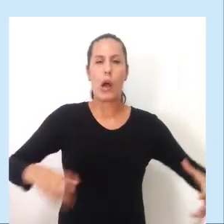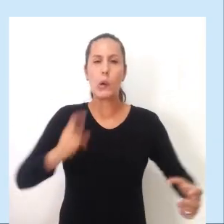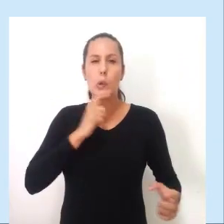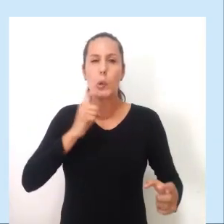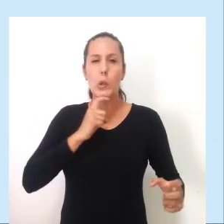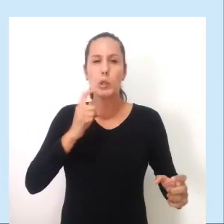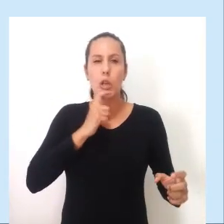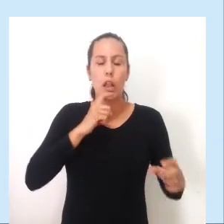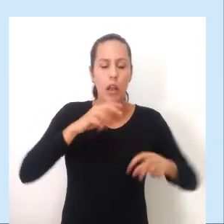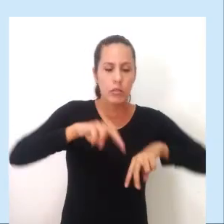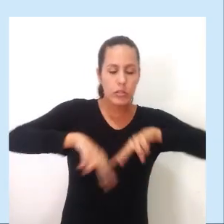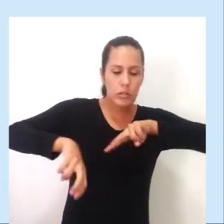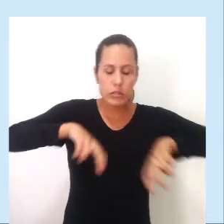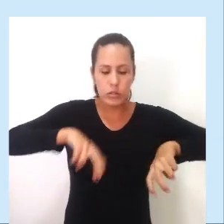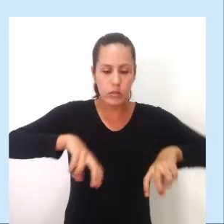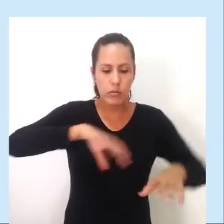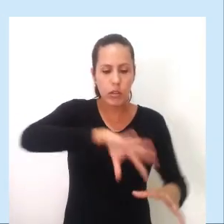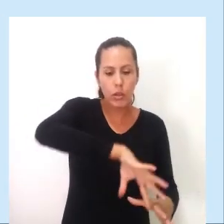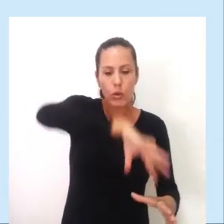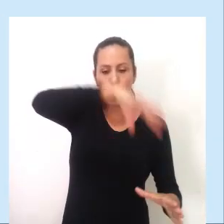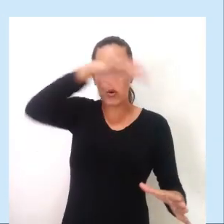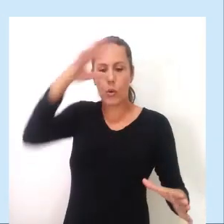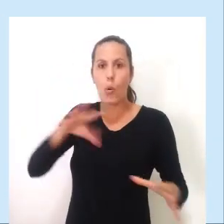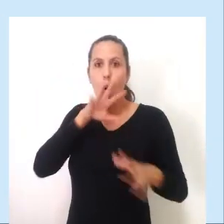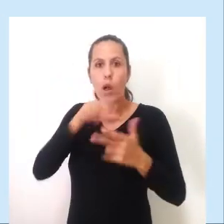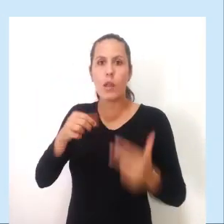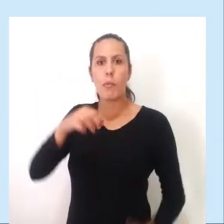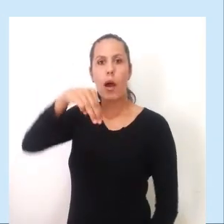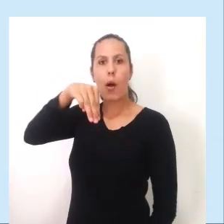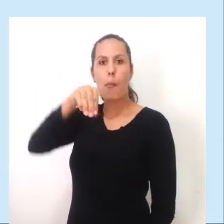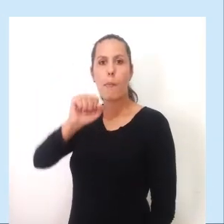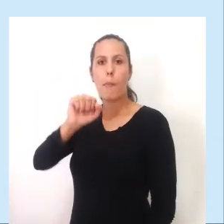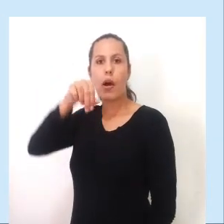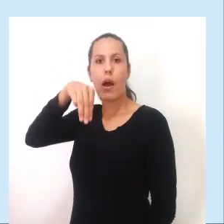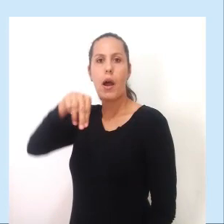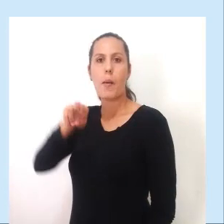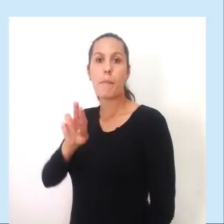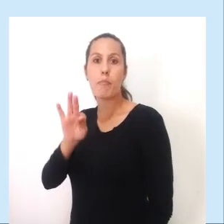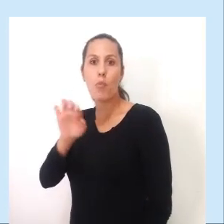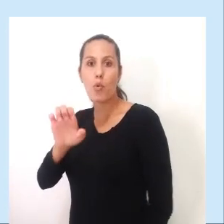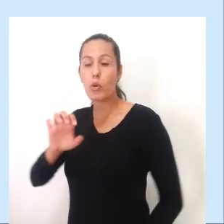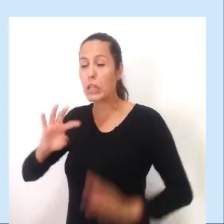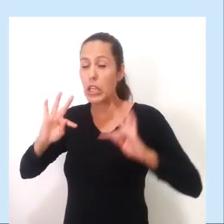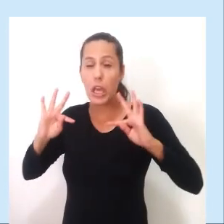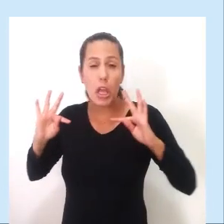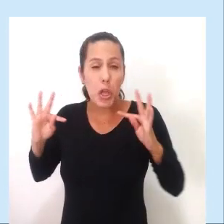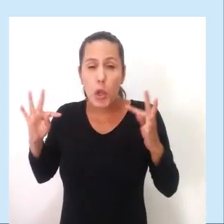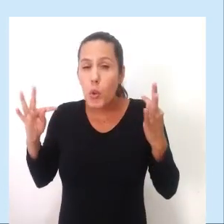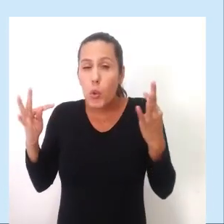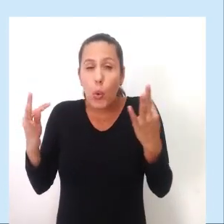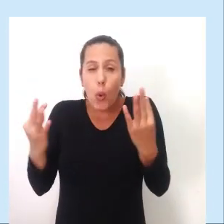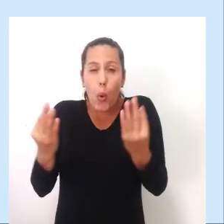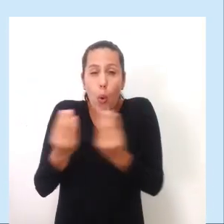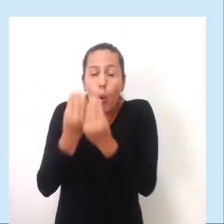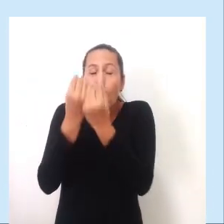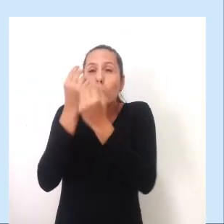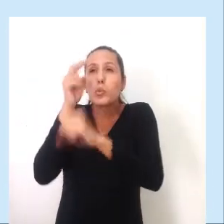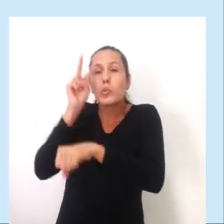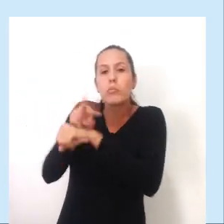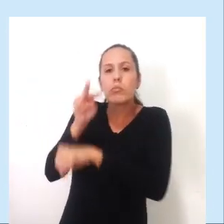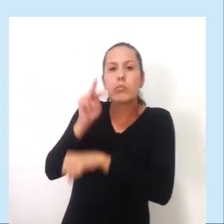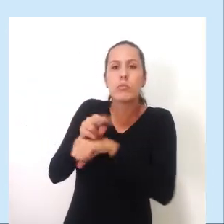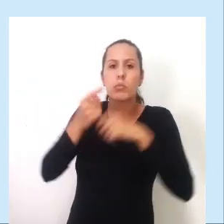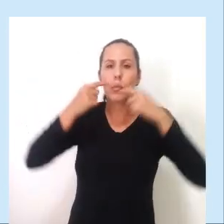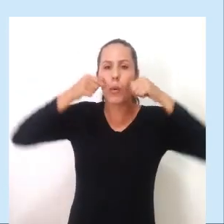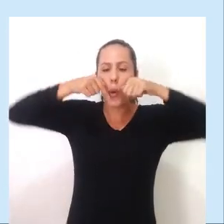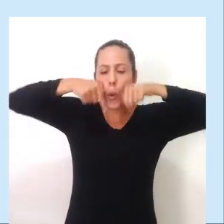geleira tá o mamute totalmente conservado. Suas partes duras, quais seriam?